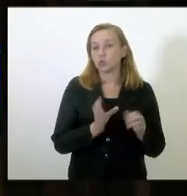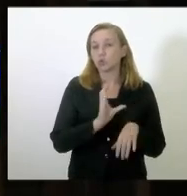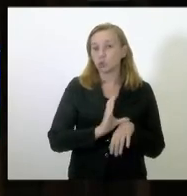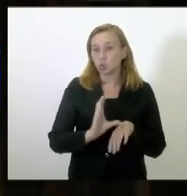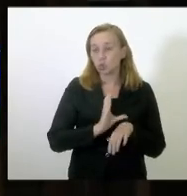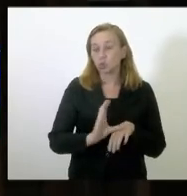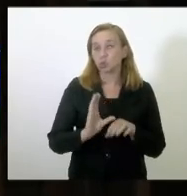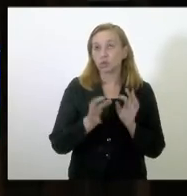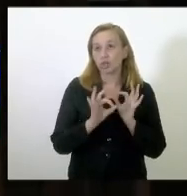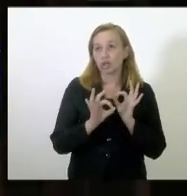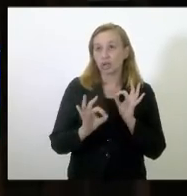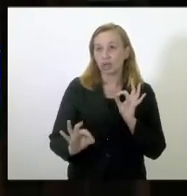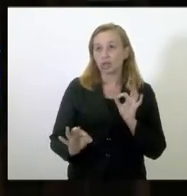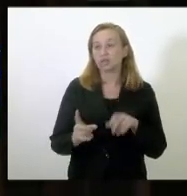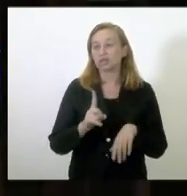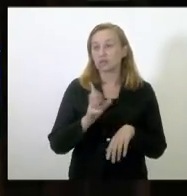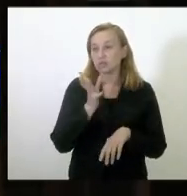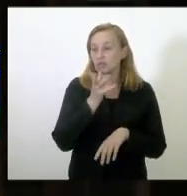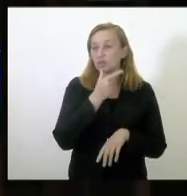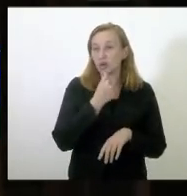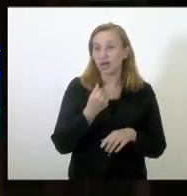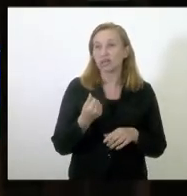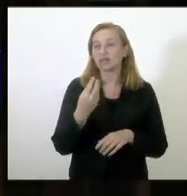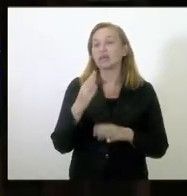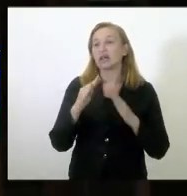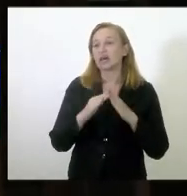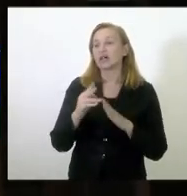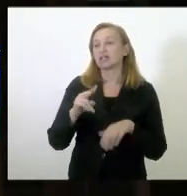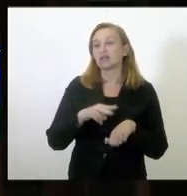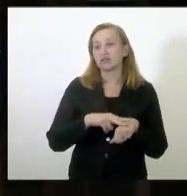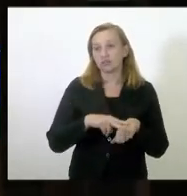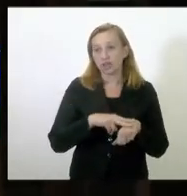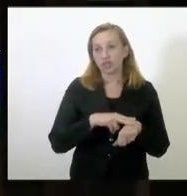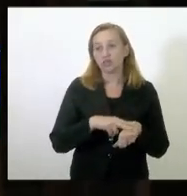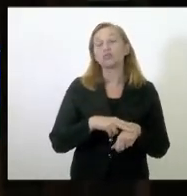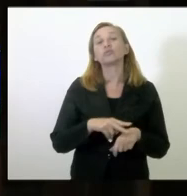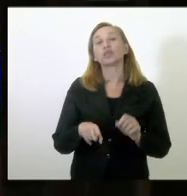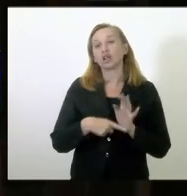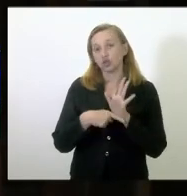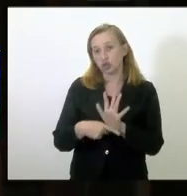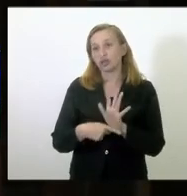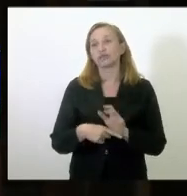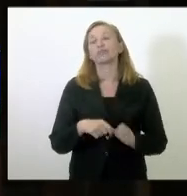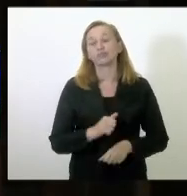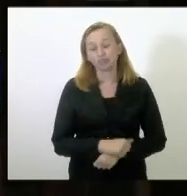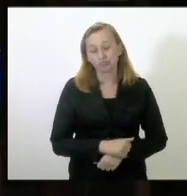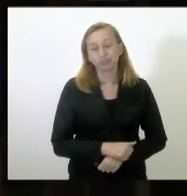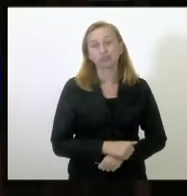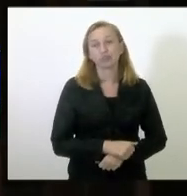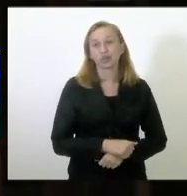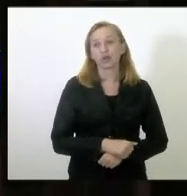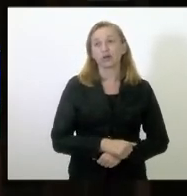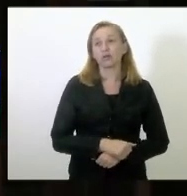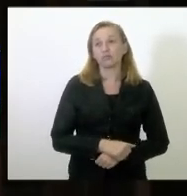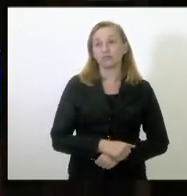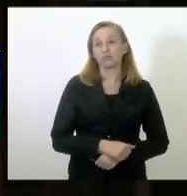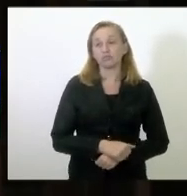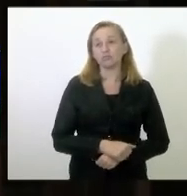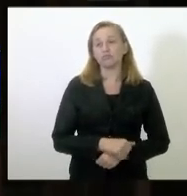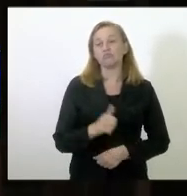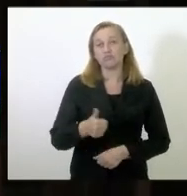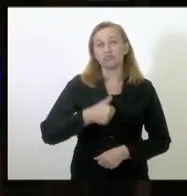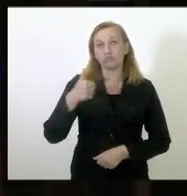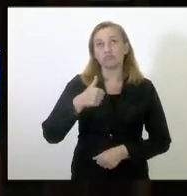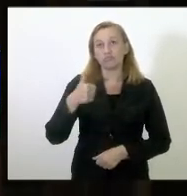cursos longos e a Casa Verde tem sido reduto desses jovens para melhorar